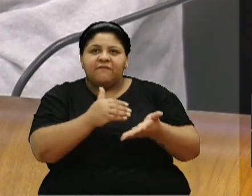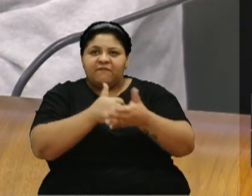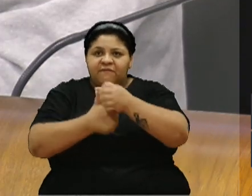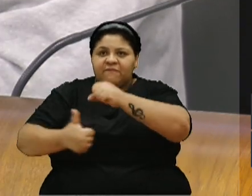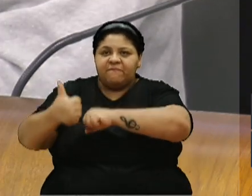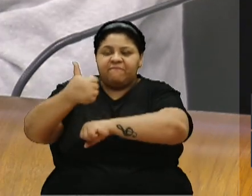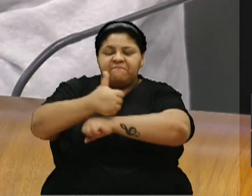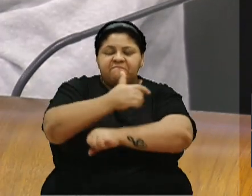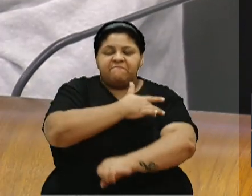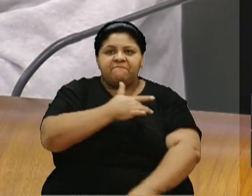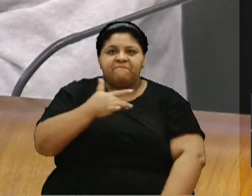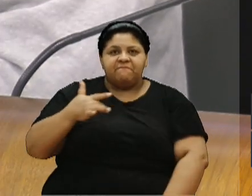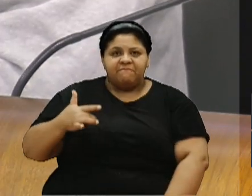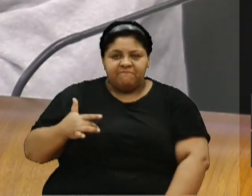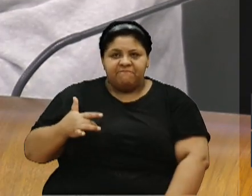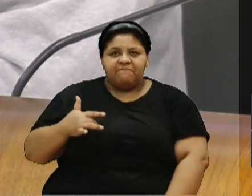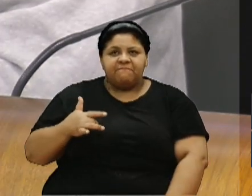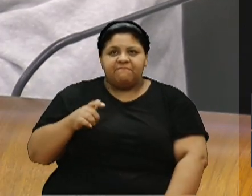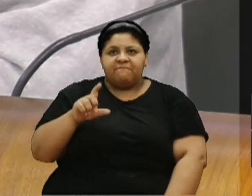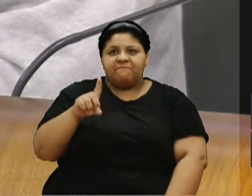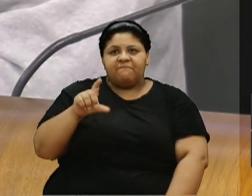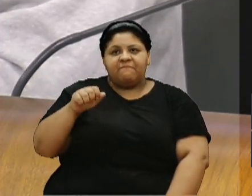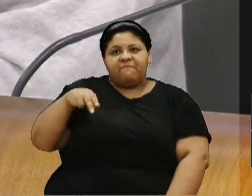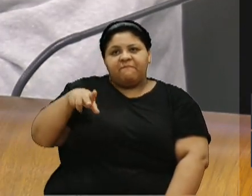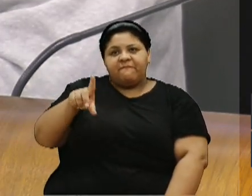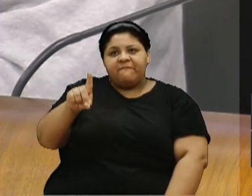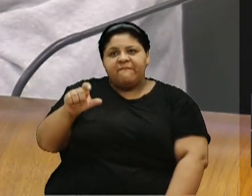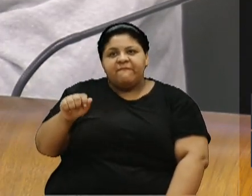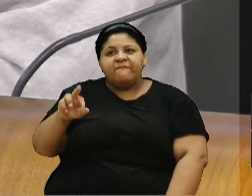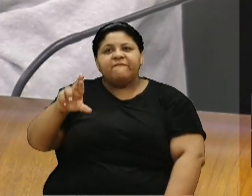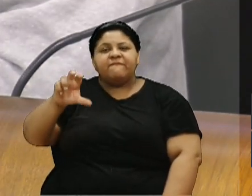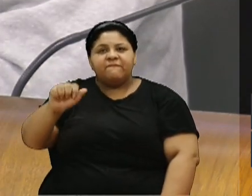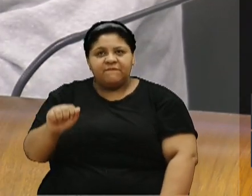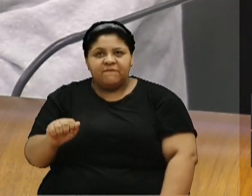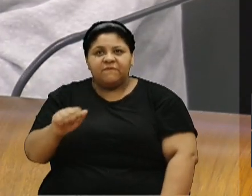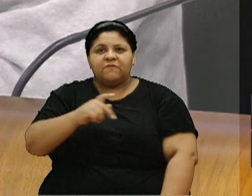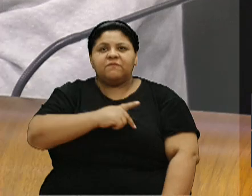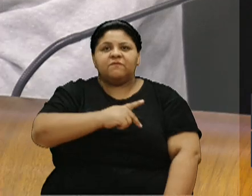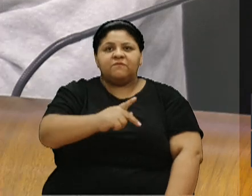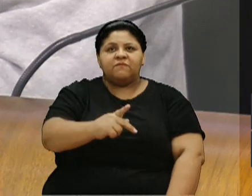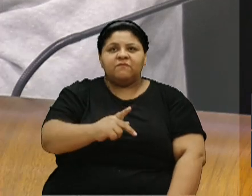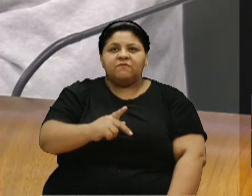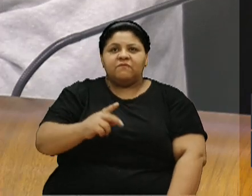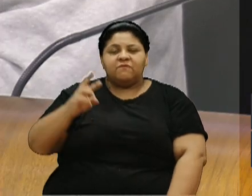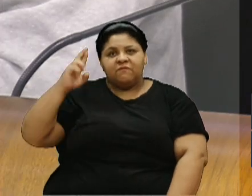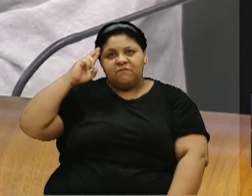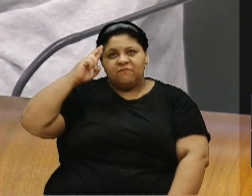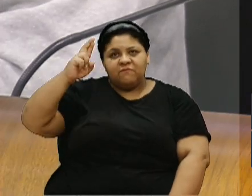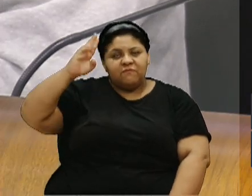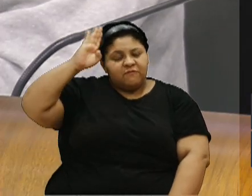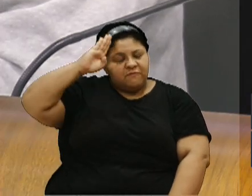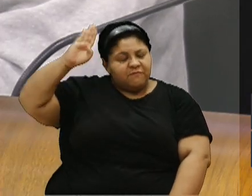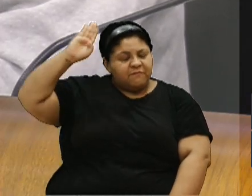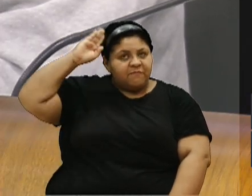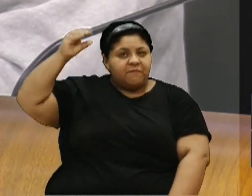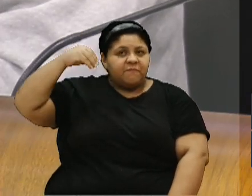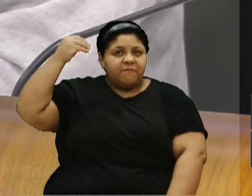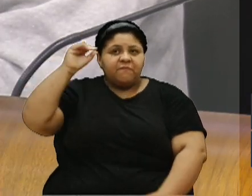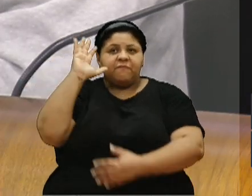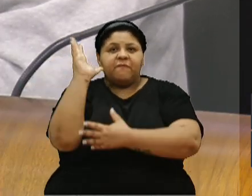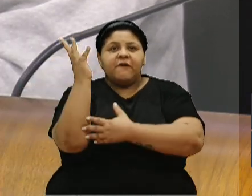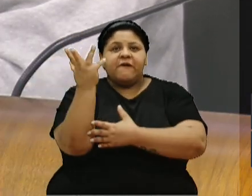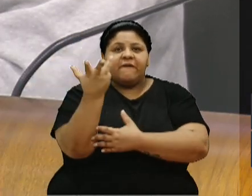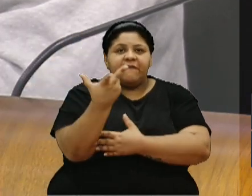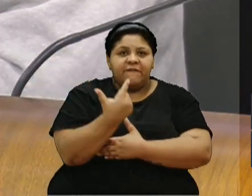adjunta de Saúde. A Dandara Máscio de Godoy, que é a presidente do Diretório Acadêmico de Psicologia da